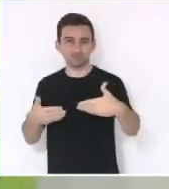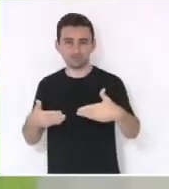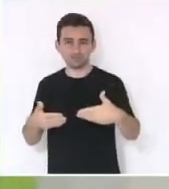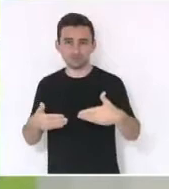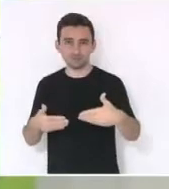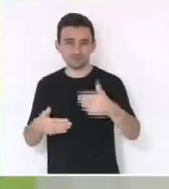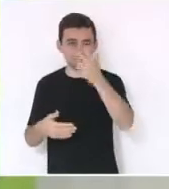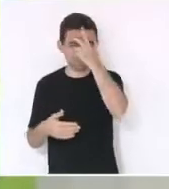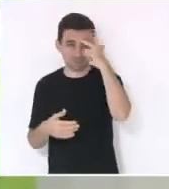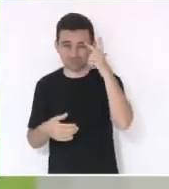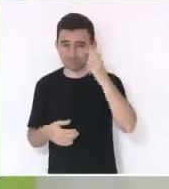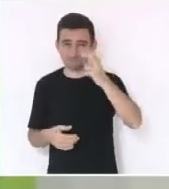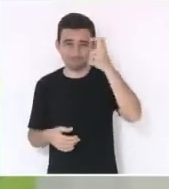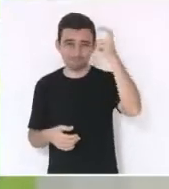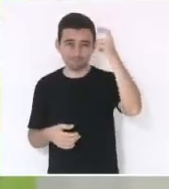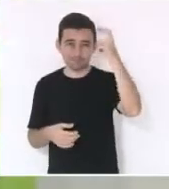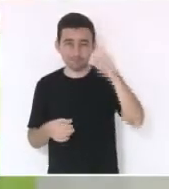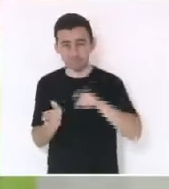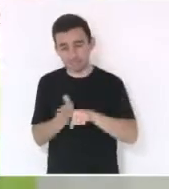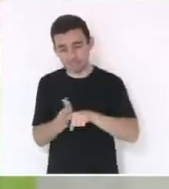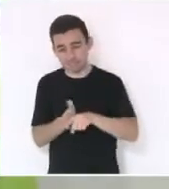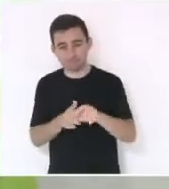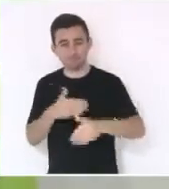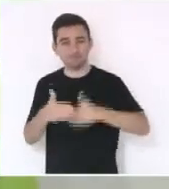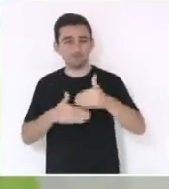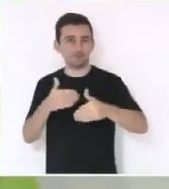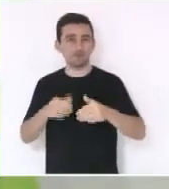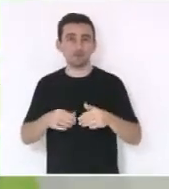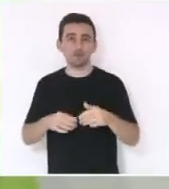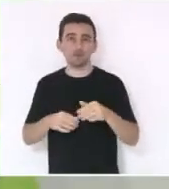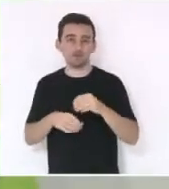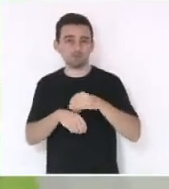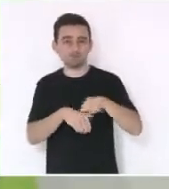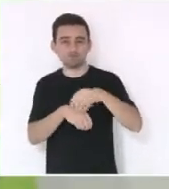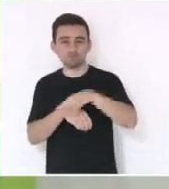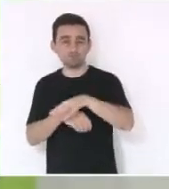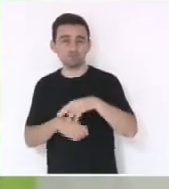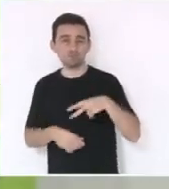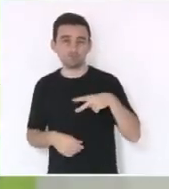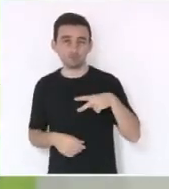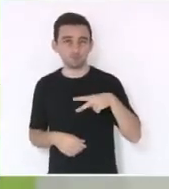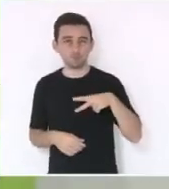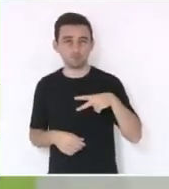expert de pesquisa e desenvolvimento e disponibiliza isso para o setor privado.